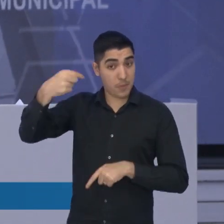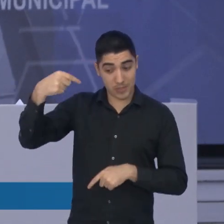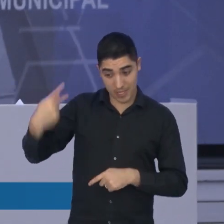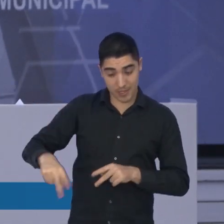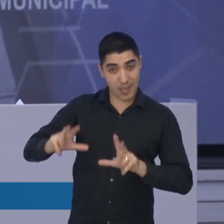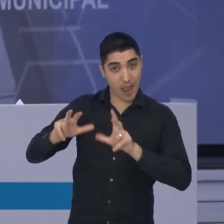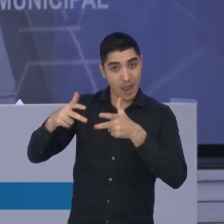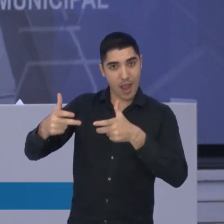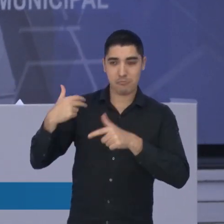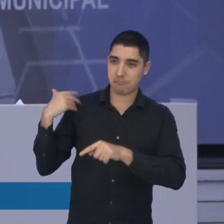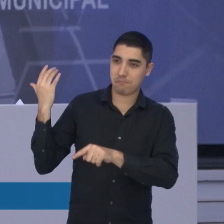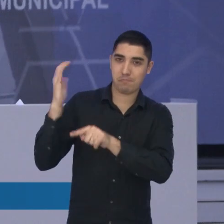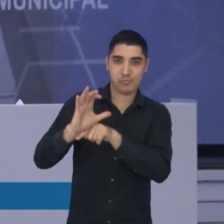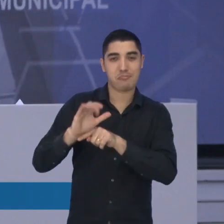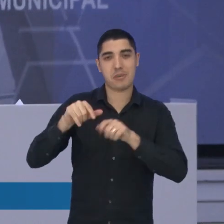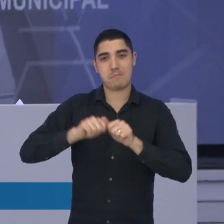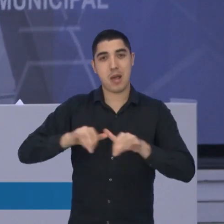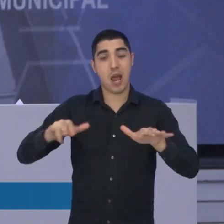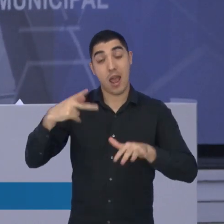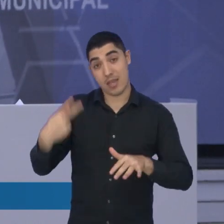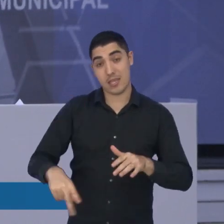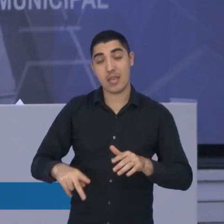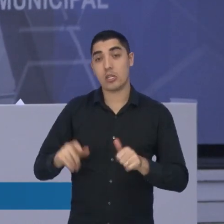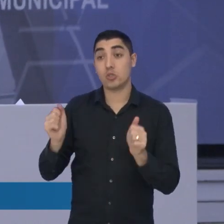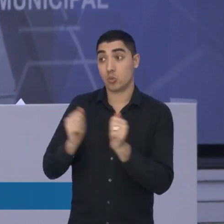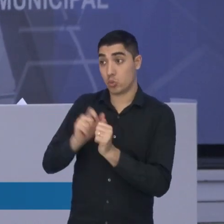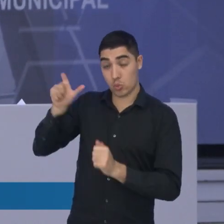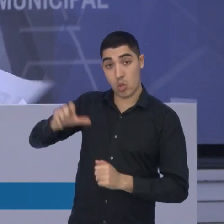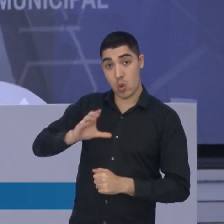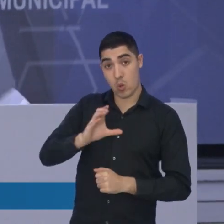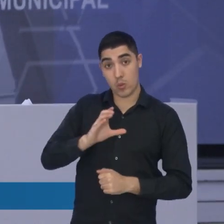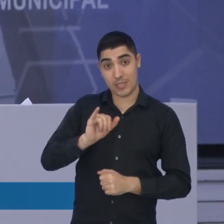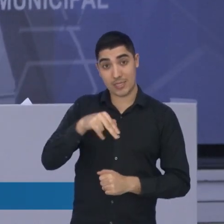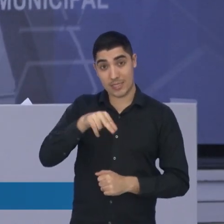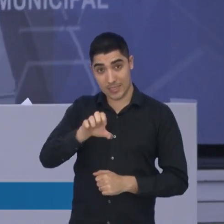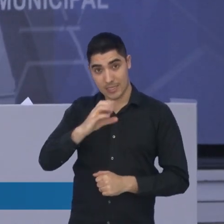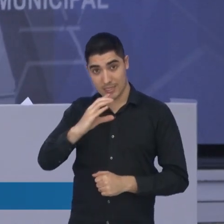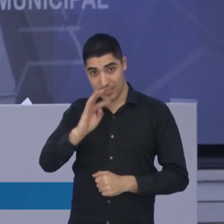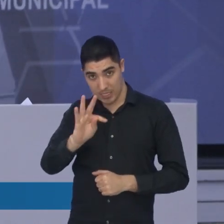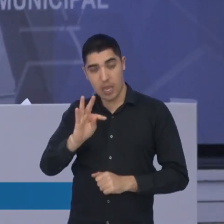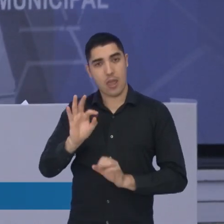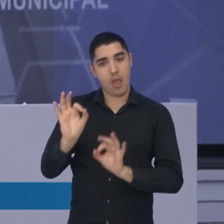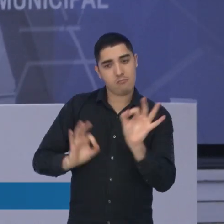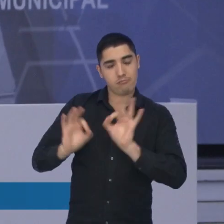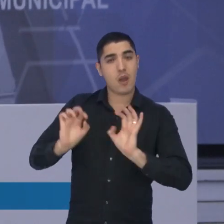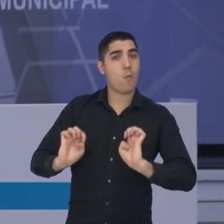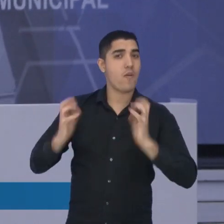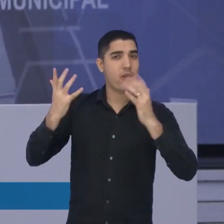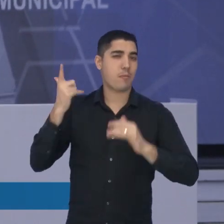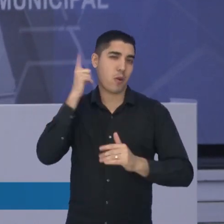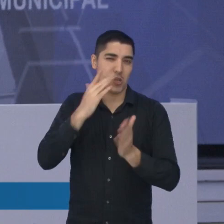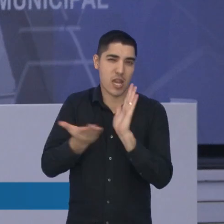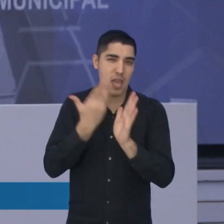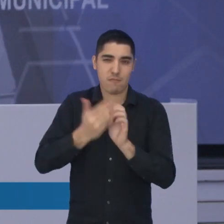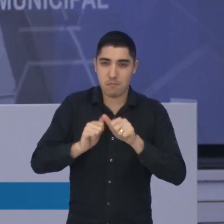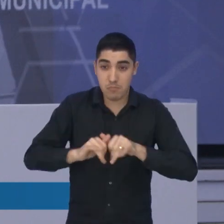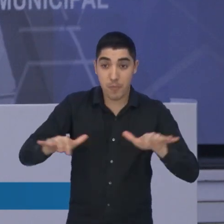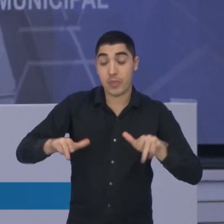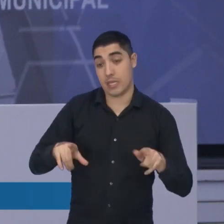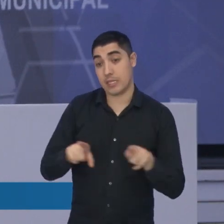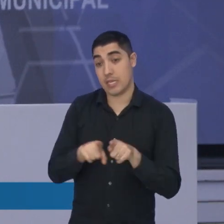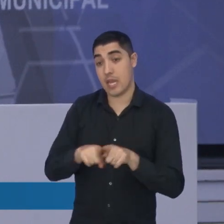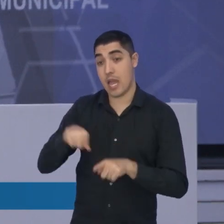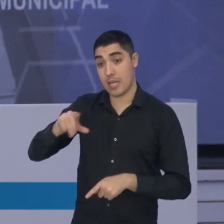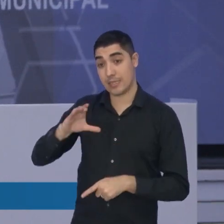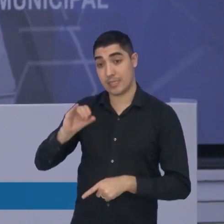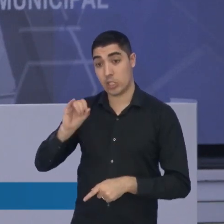organizado pelo SINDCT, e todos os funcionários foram envolvidos nesse trabalho. Com a ajuda da Acioli, conseguimos realizar o lançamento